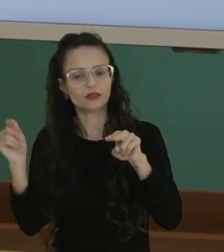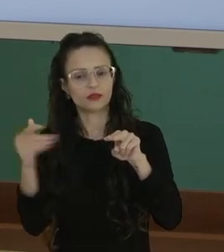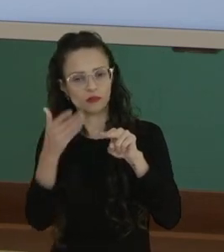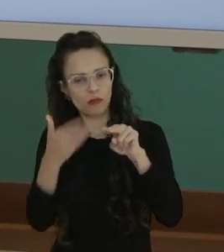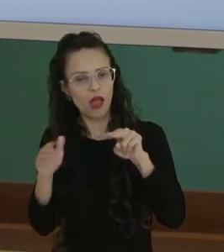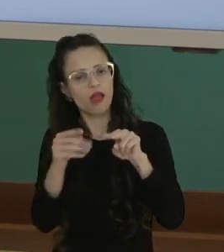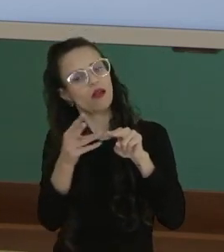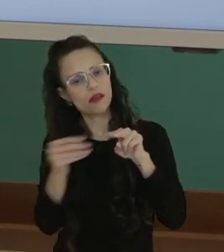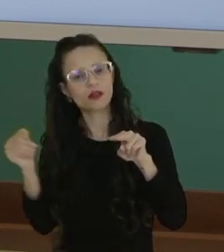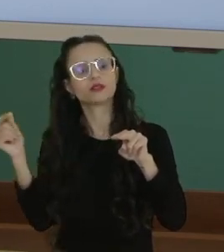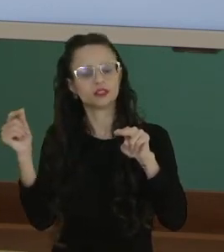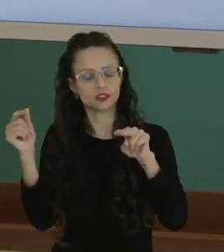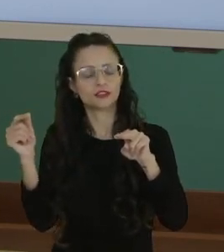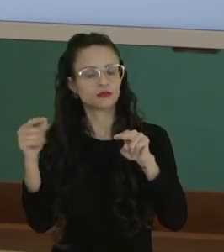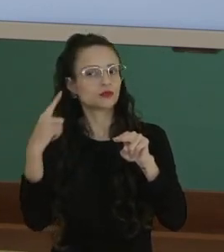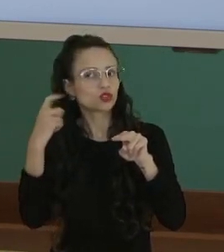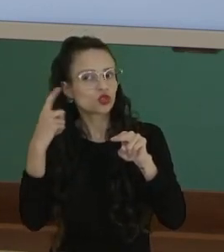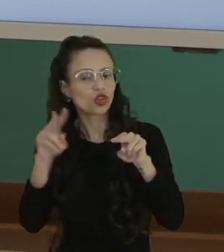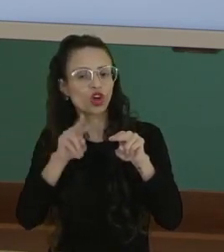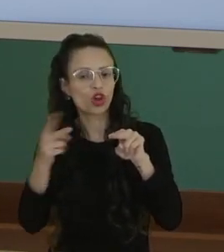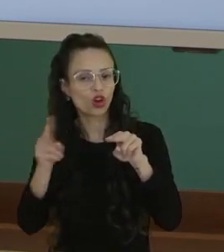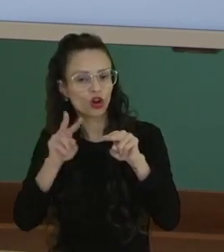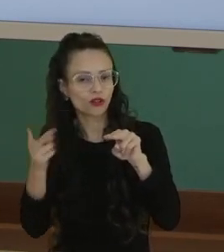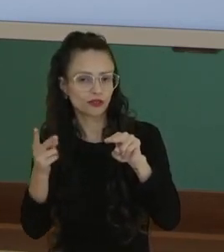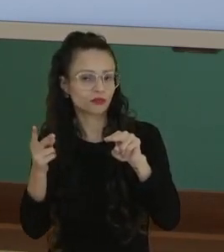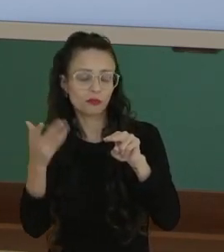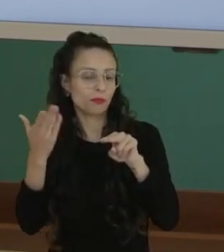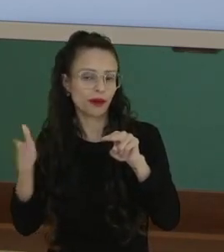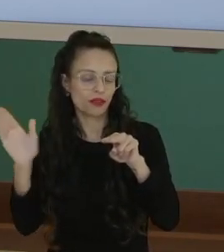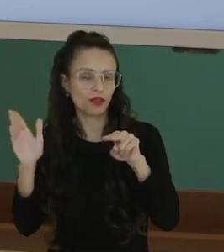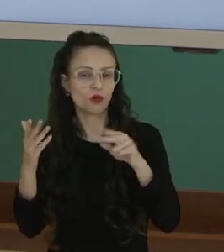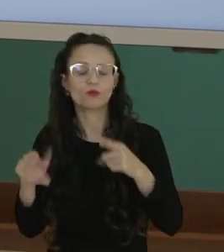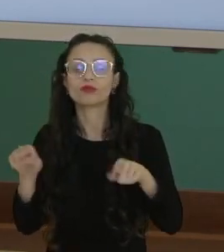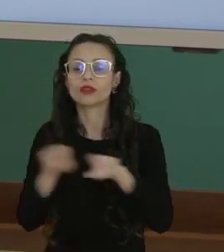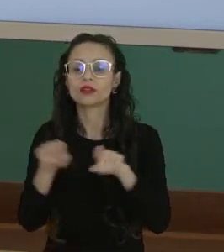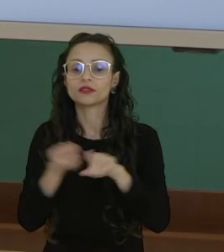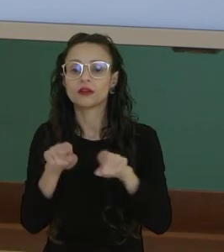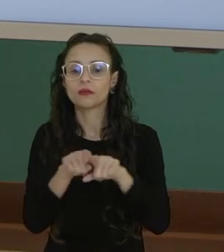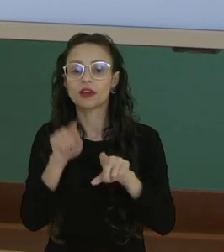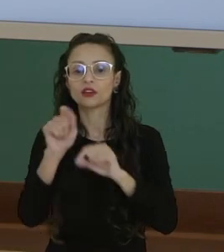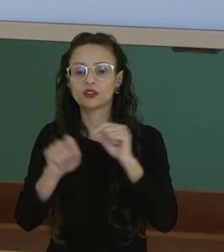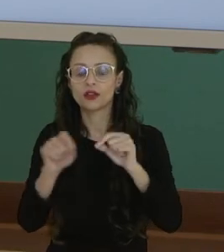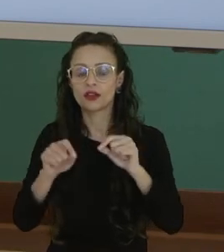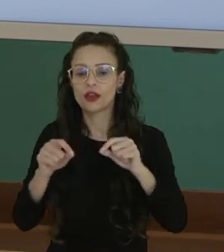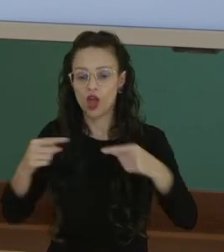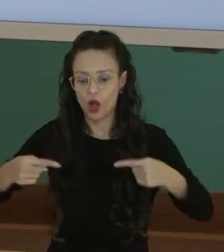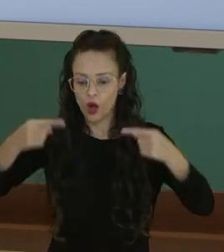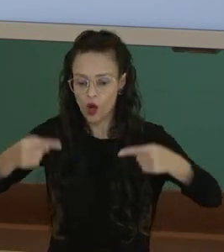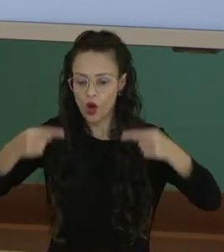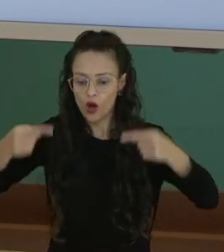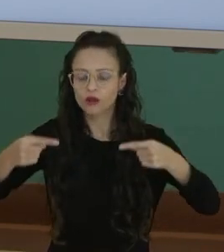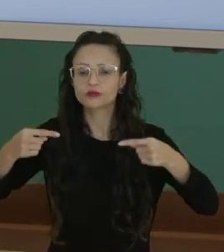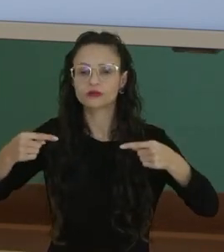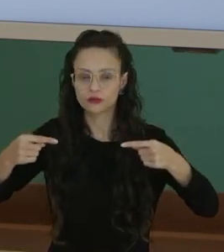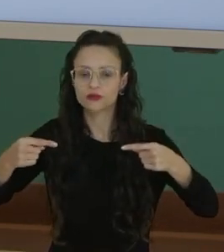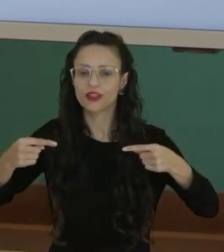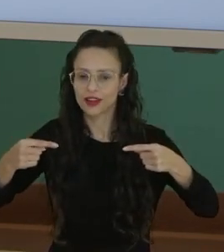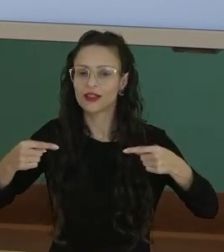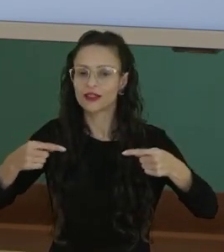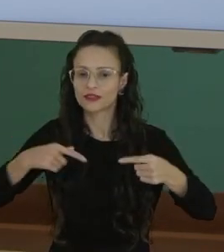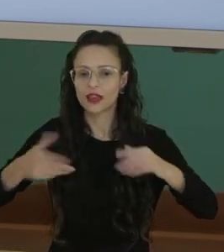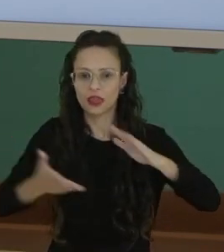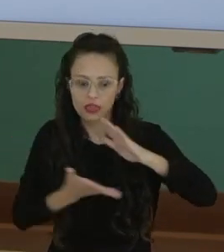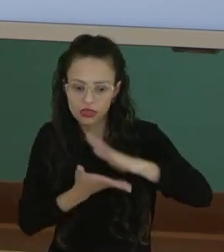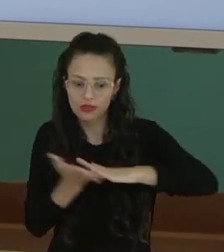potencial e cinética, e energia sonora, é uma energia que eu não consigo recuperar mais. As rodinhas, elas acabam sofrendo